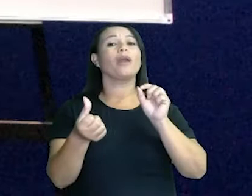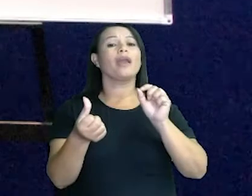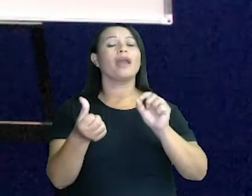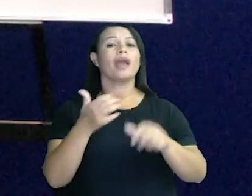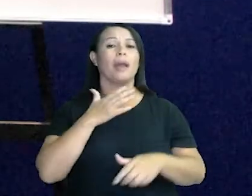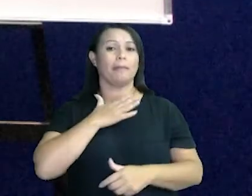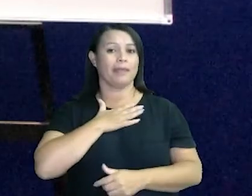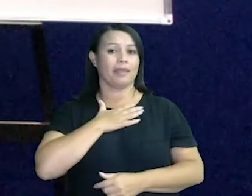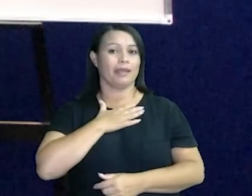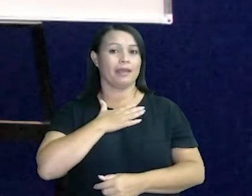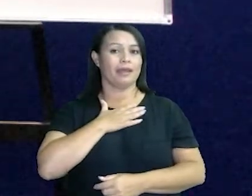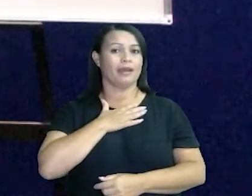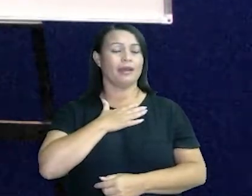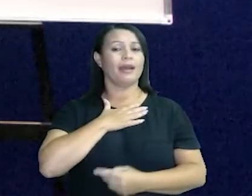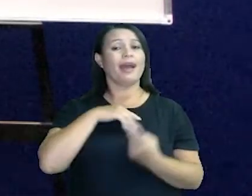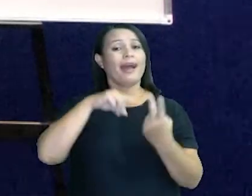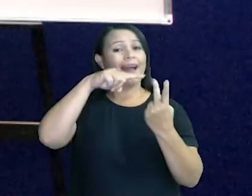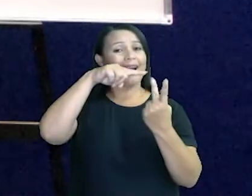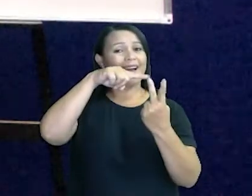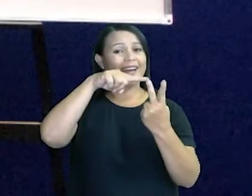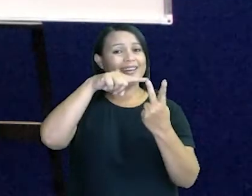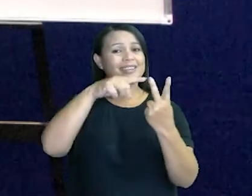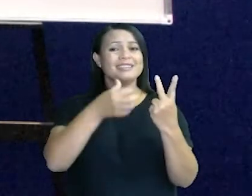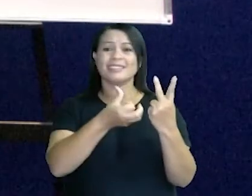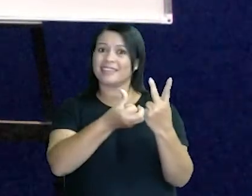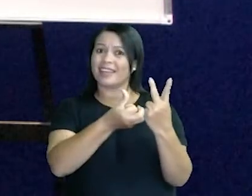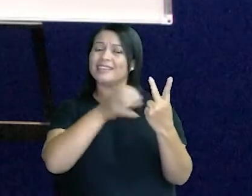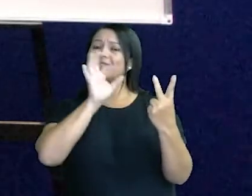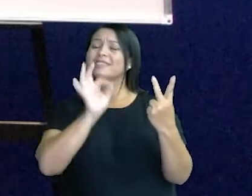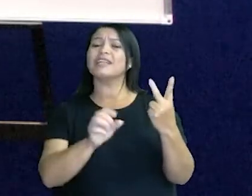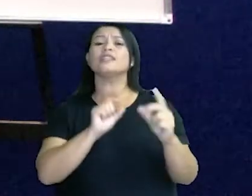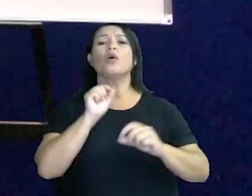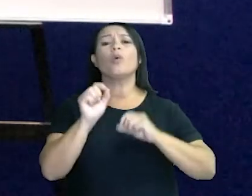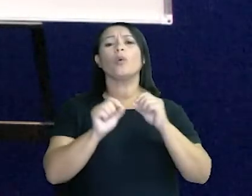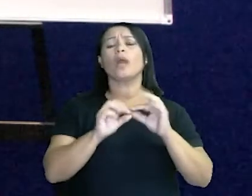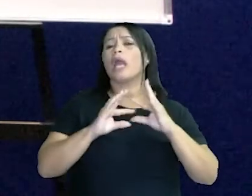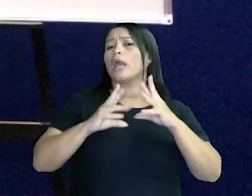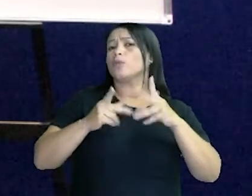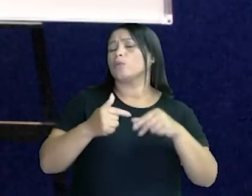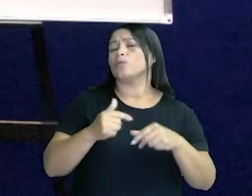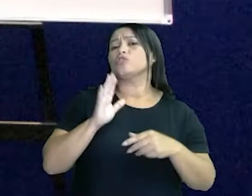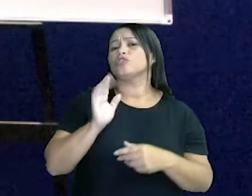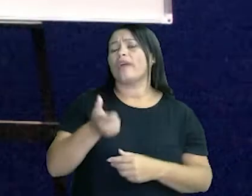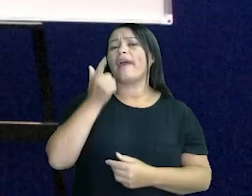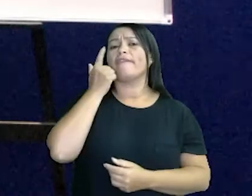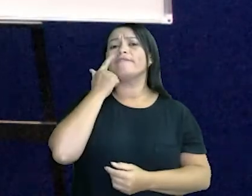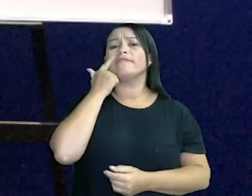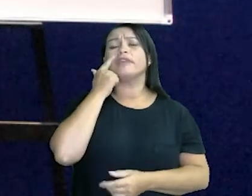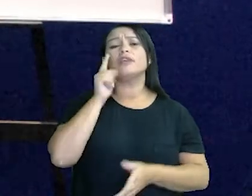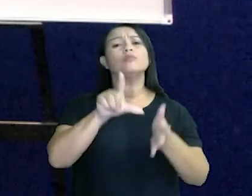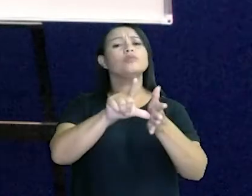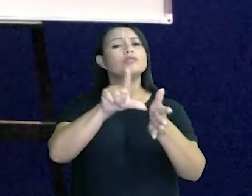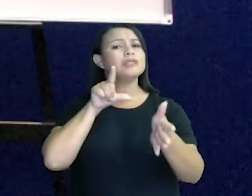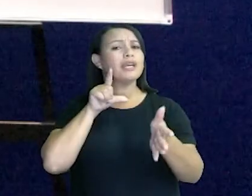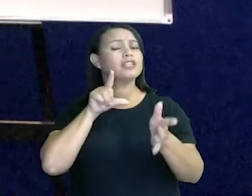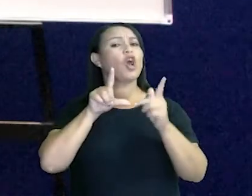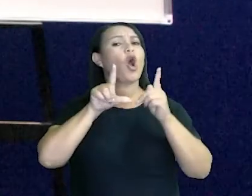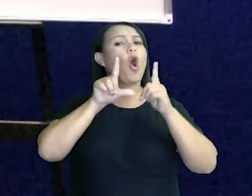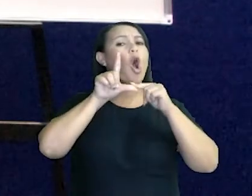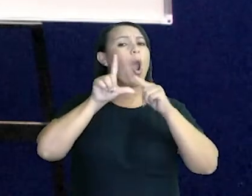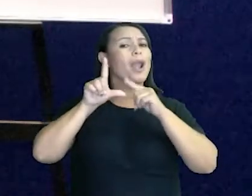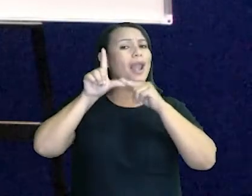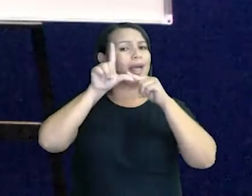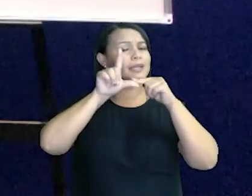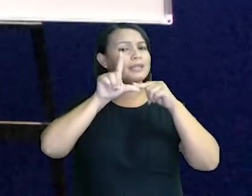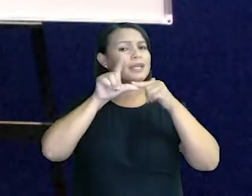é a minha raiz certo então é tudo aquilo que a gente viu ali com letras